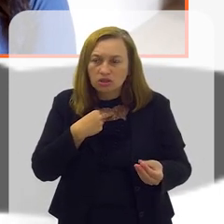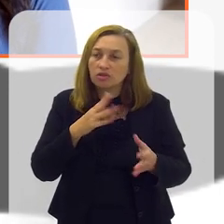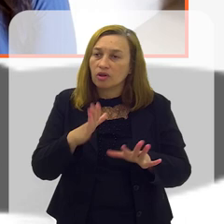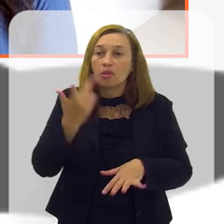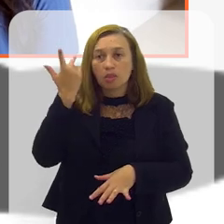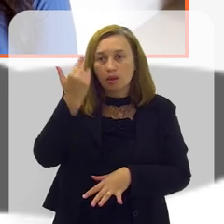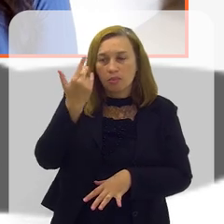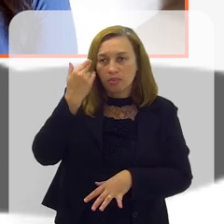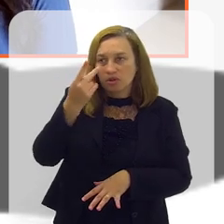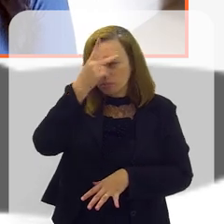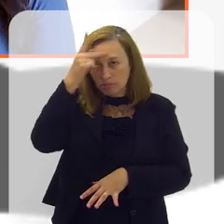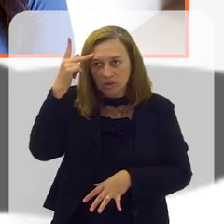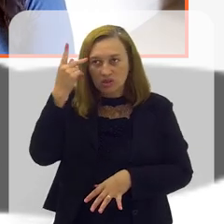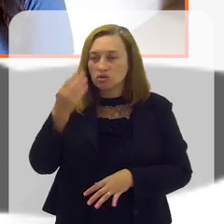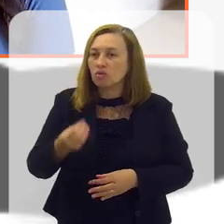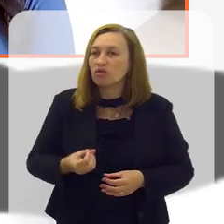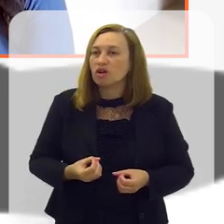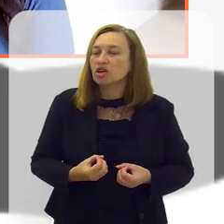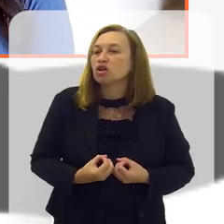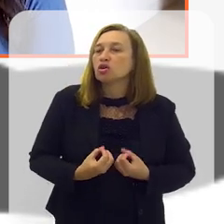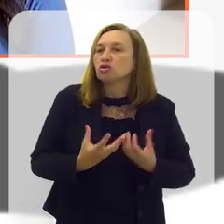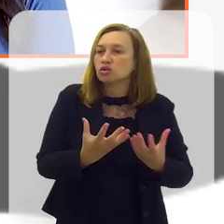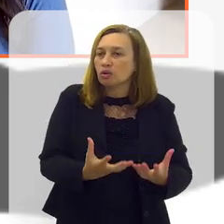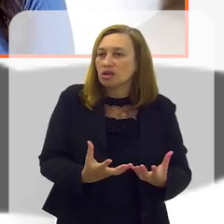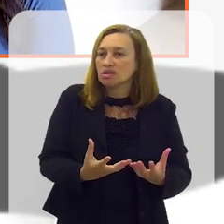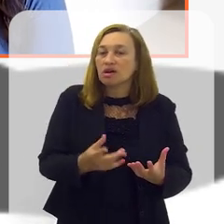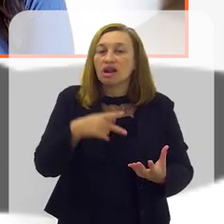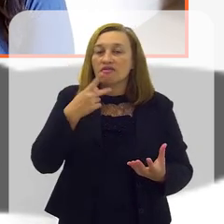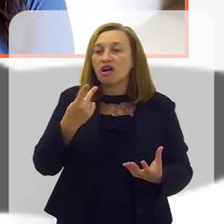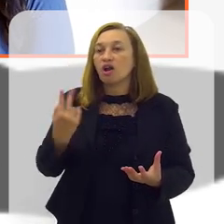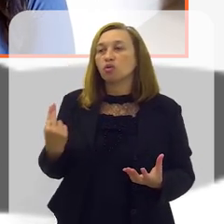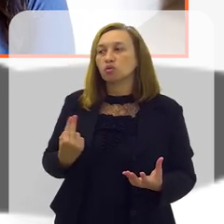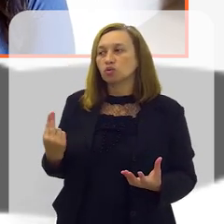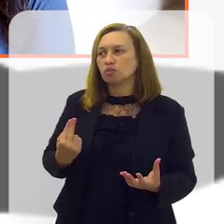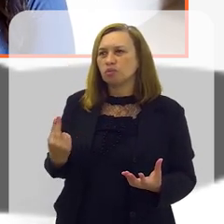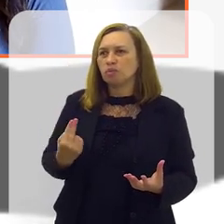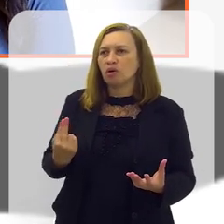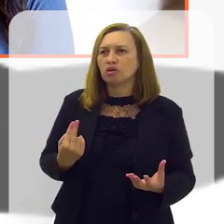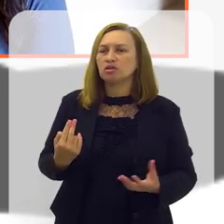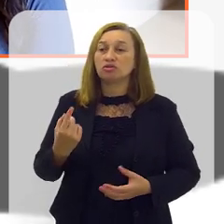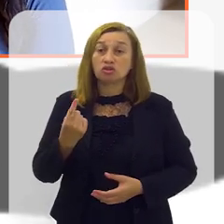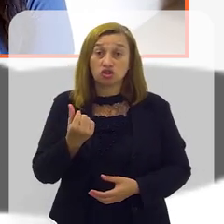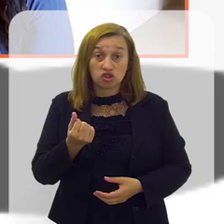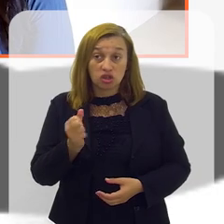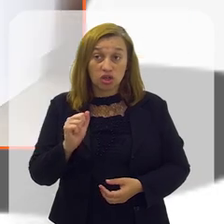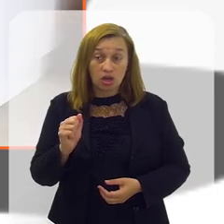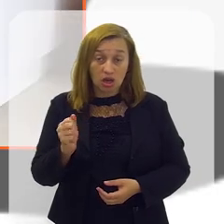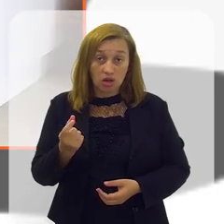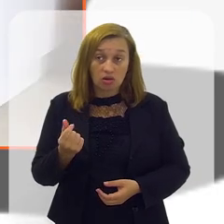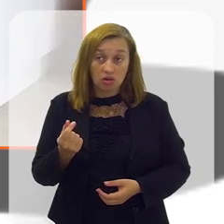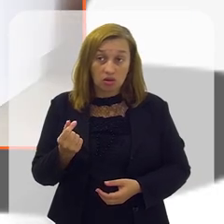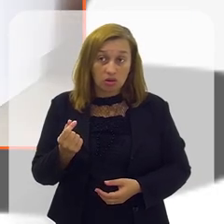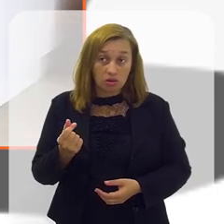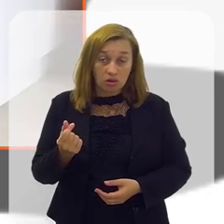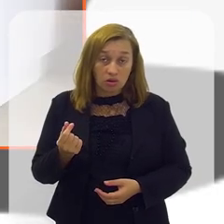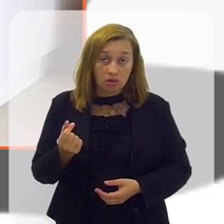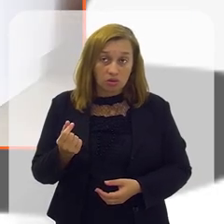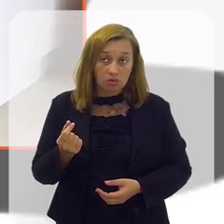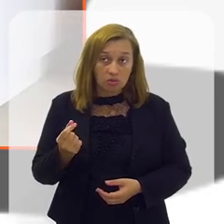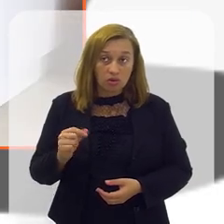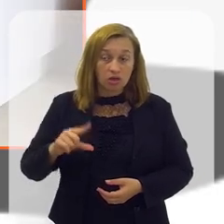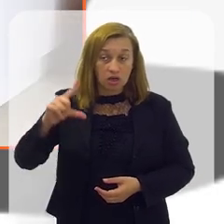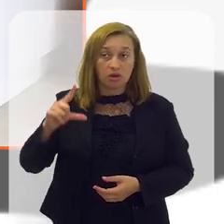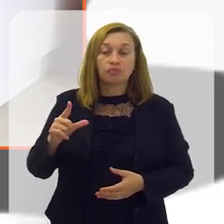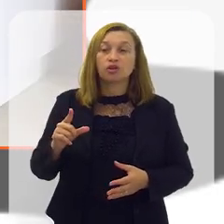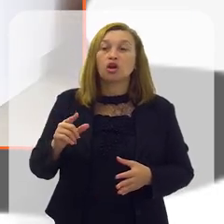Sabe, pode? normalmente, quando uma pessoa faz uma doação, ela se identifica, ainda mais se for um dinheiro alto, né?